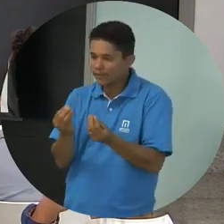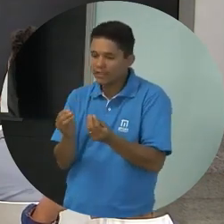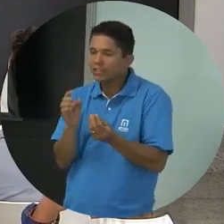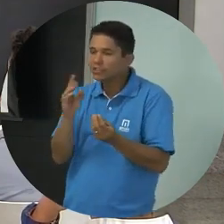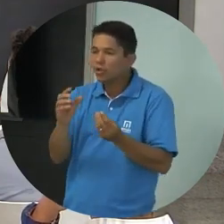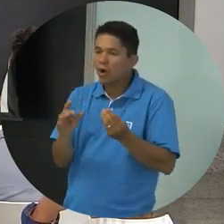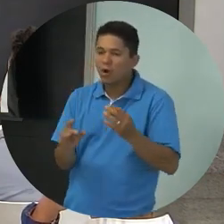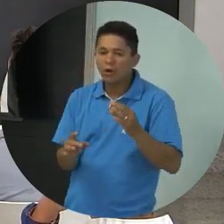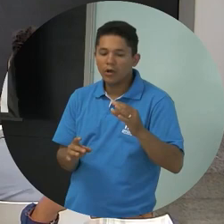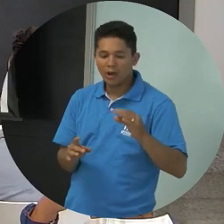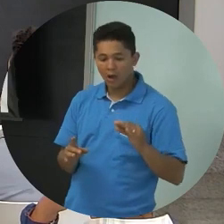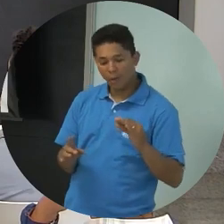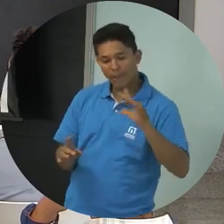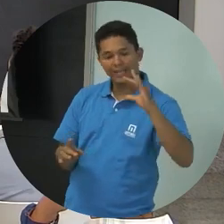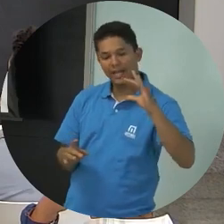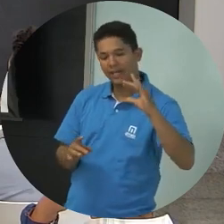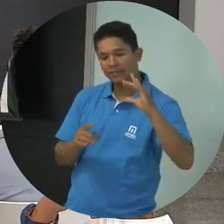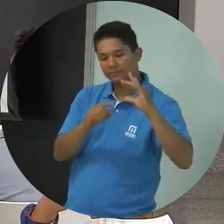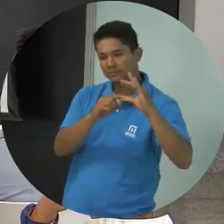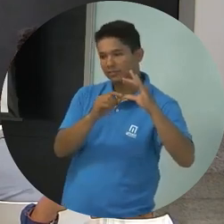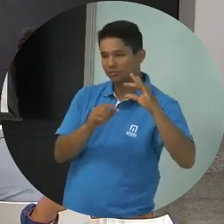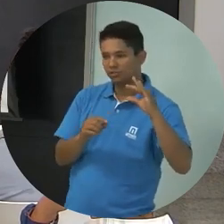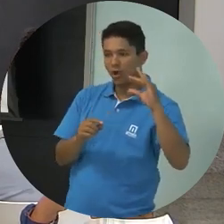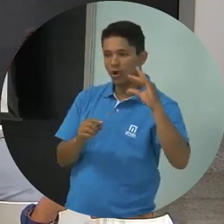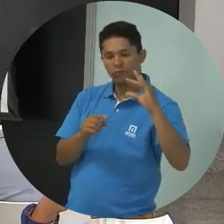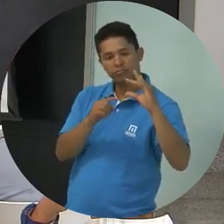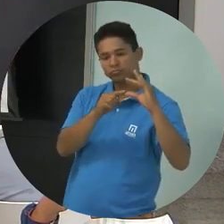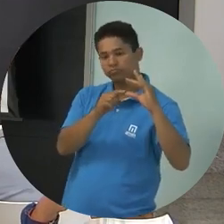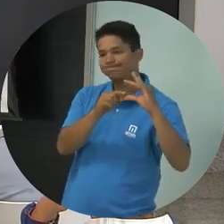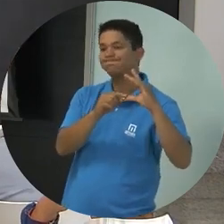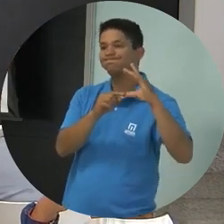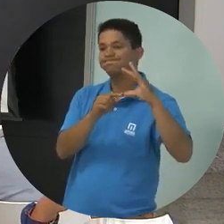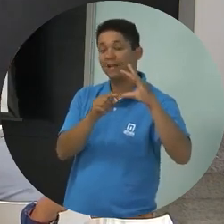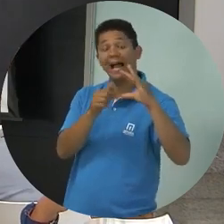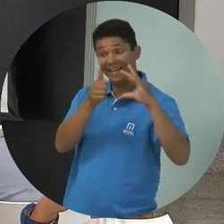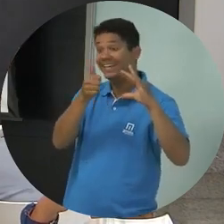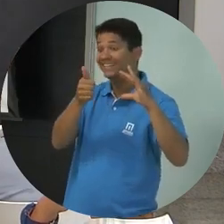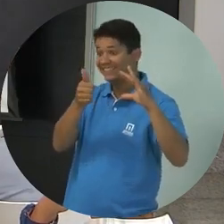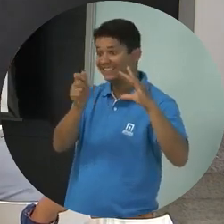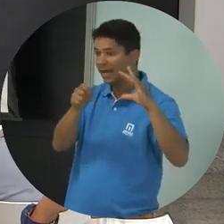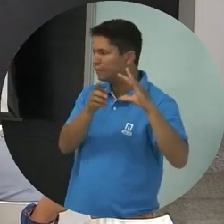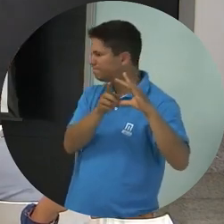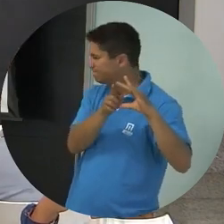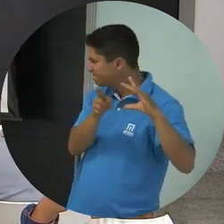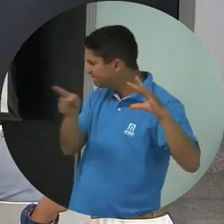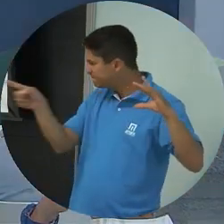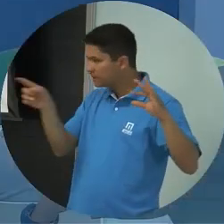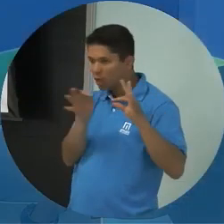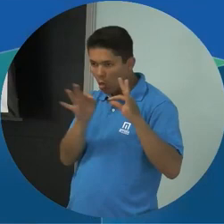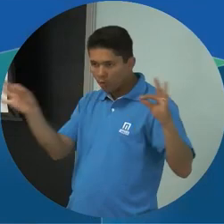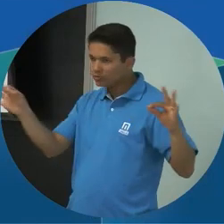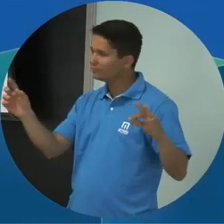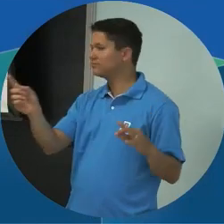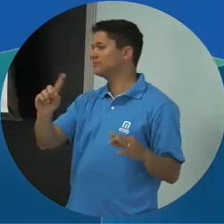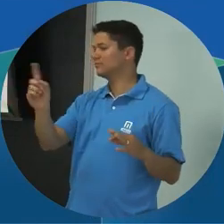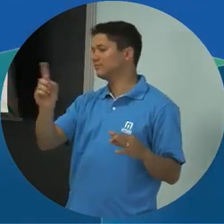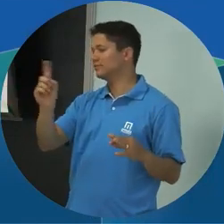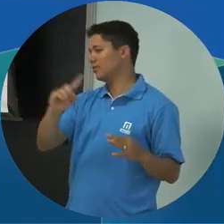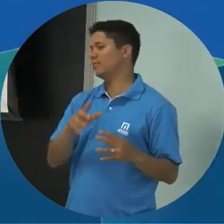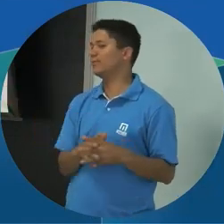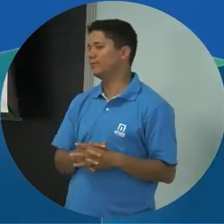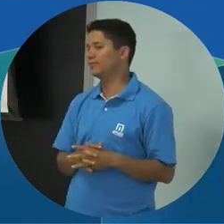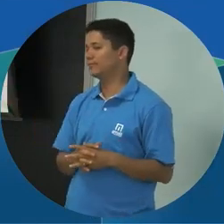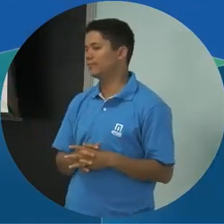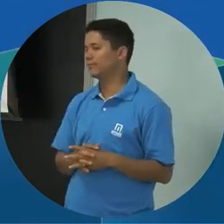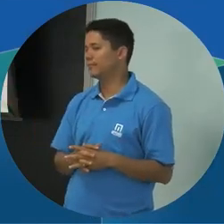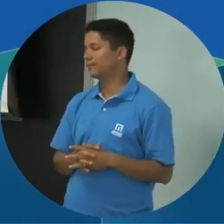diâmetro do bico para que eu tenha um maior comprimento, para que eu tenha um maior alcance do tamanho do núcleo ou do